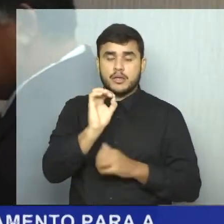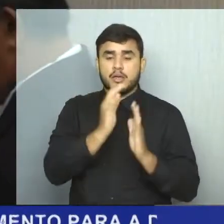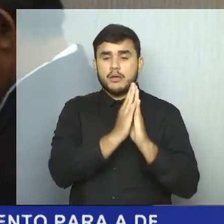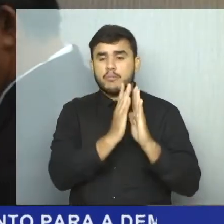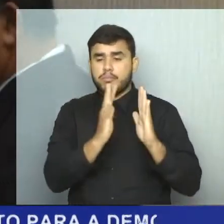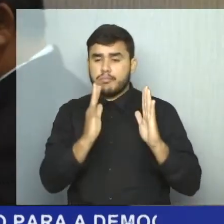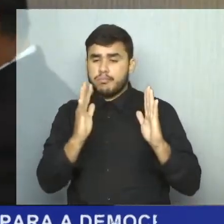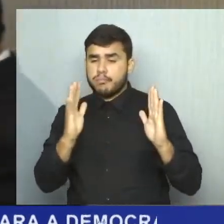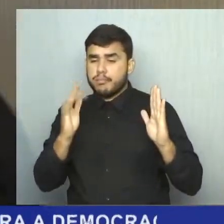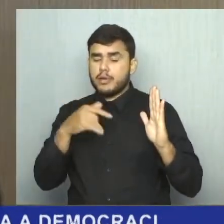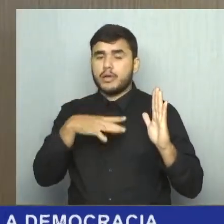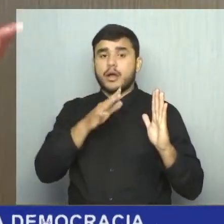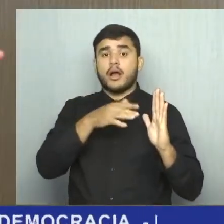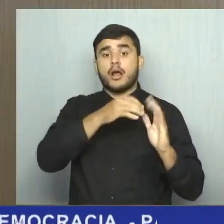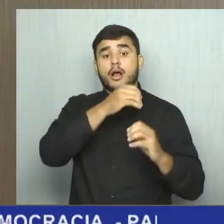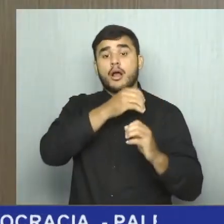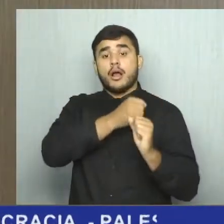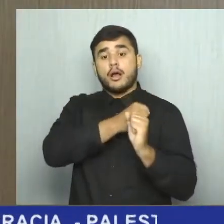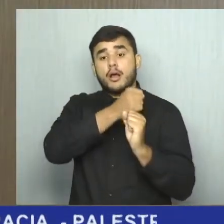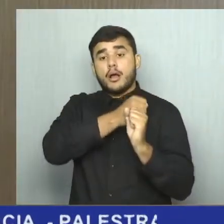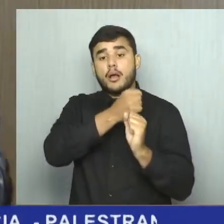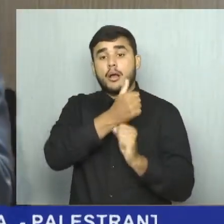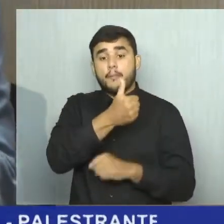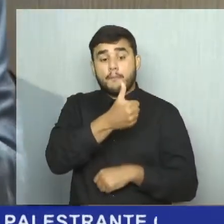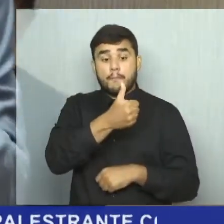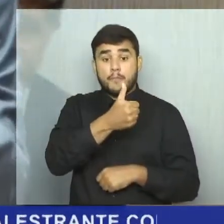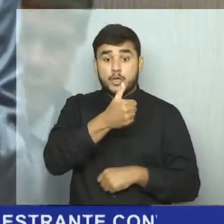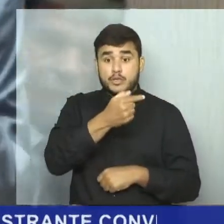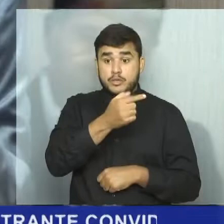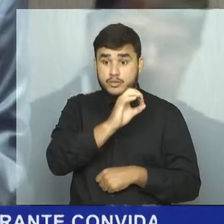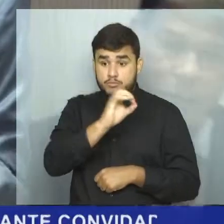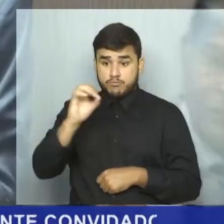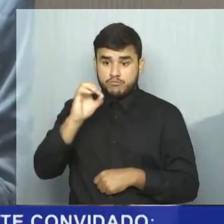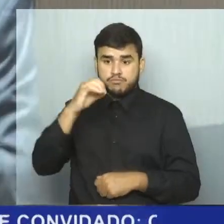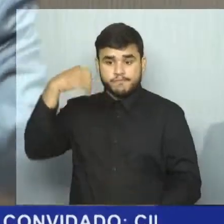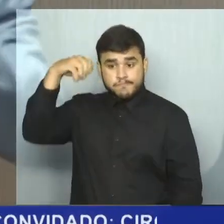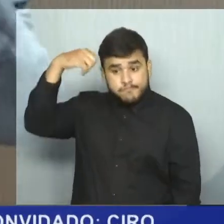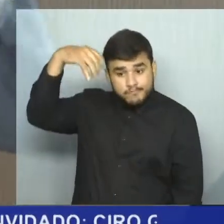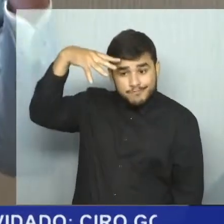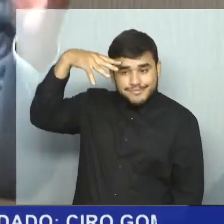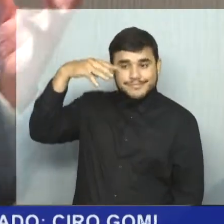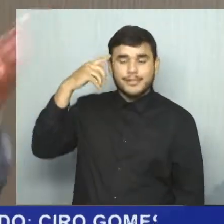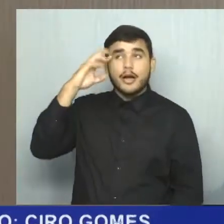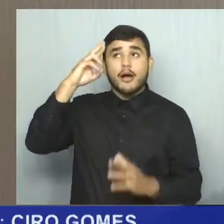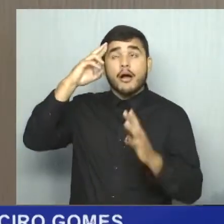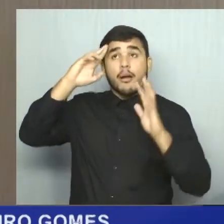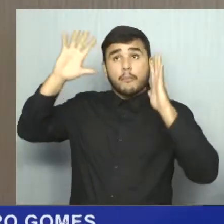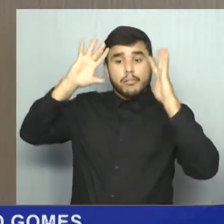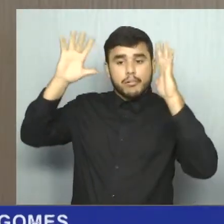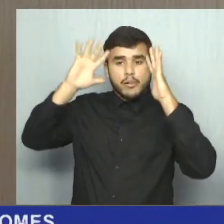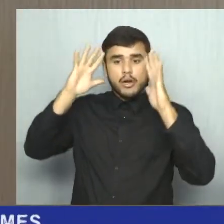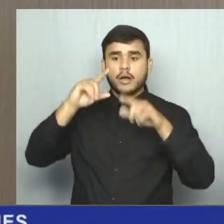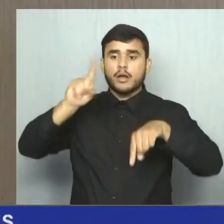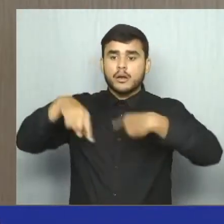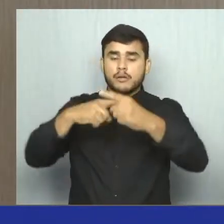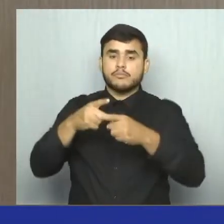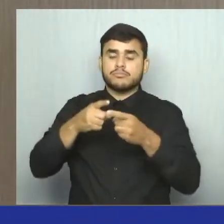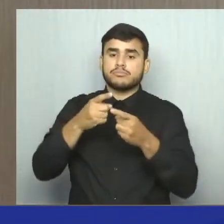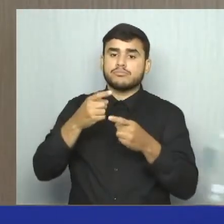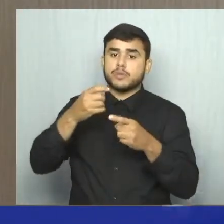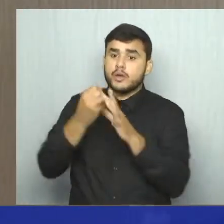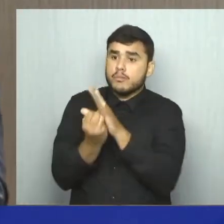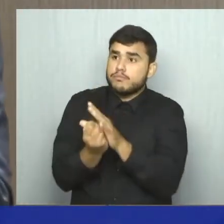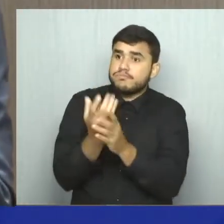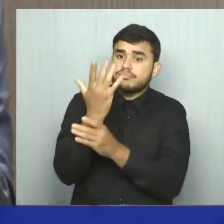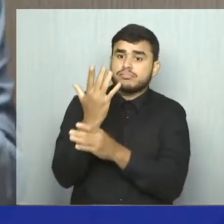vêm com o alvorecer do iluminismo, com o renascimento, que explode como uma expressão de